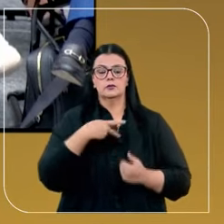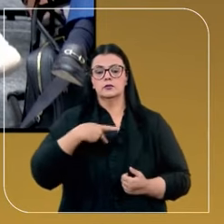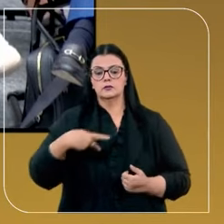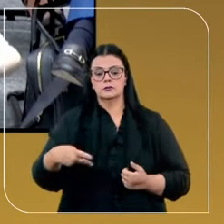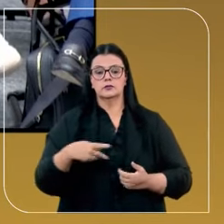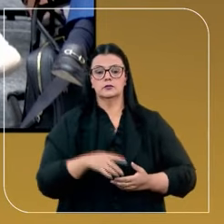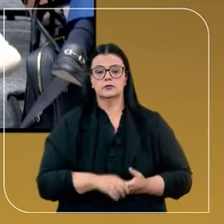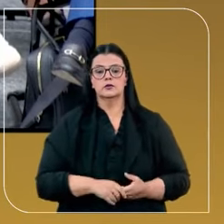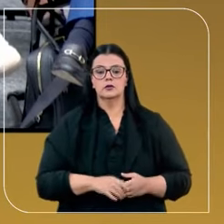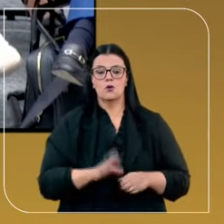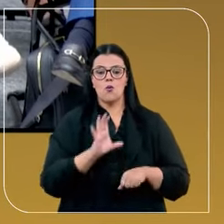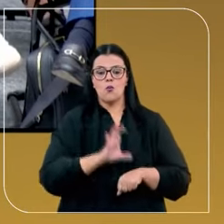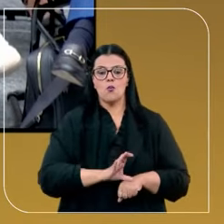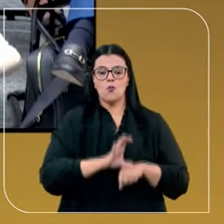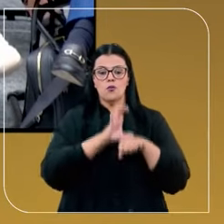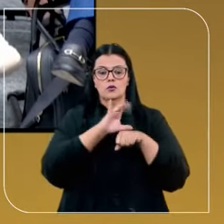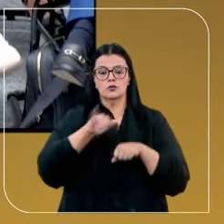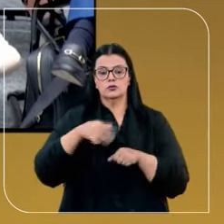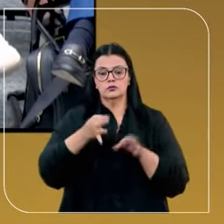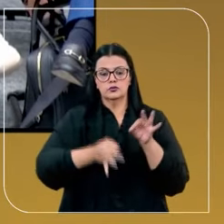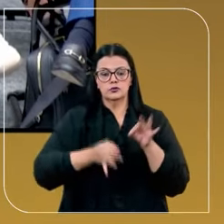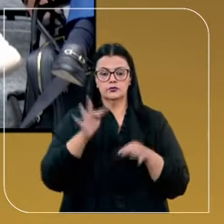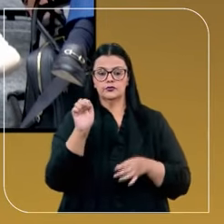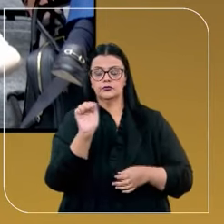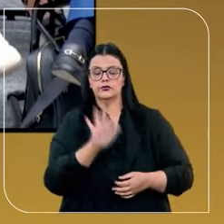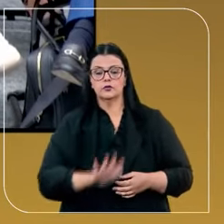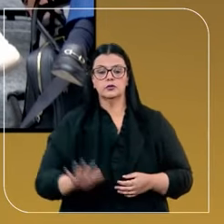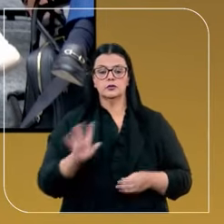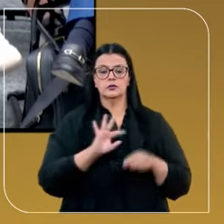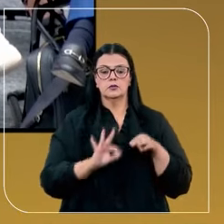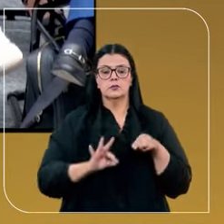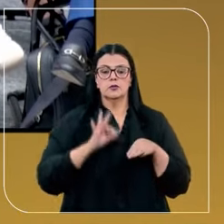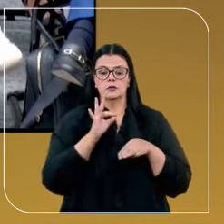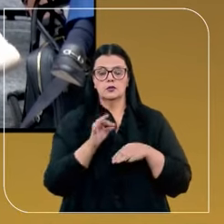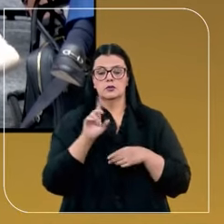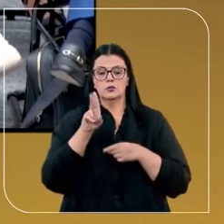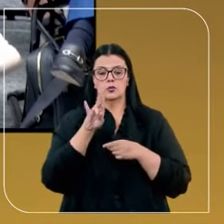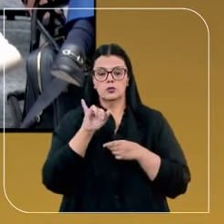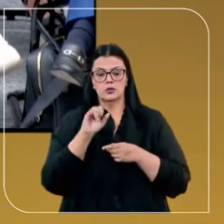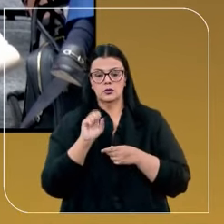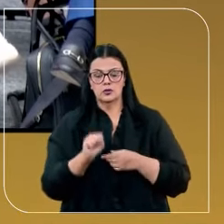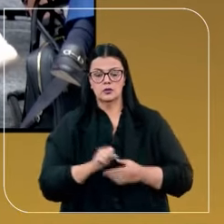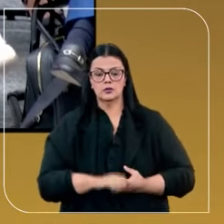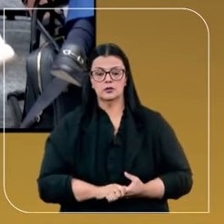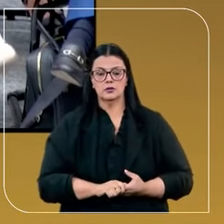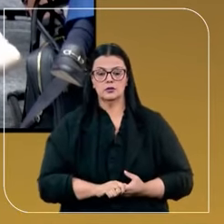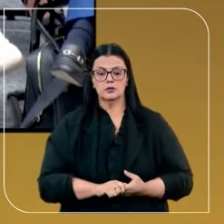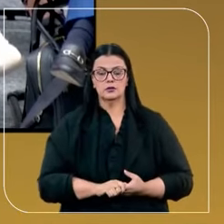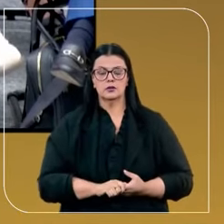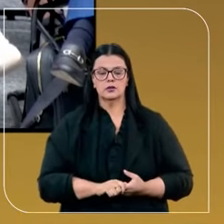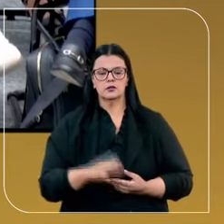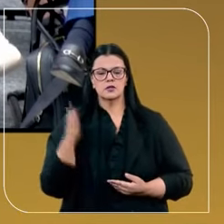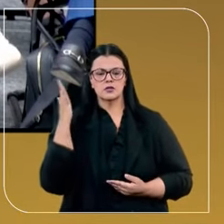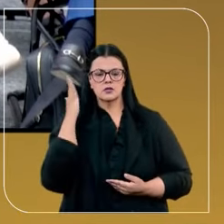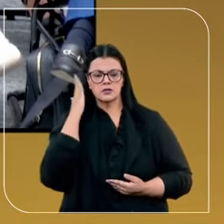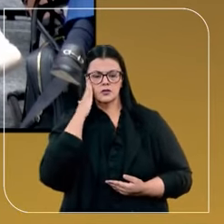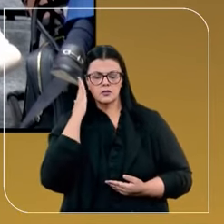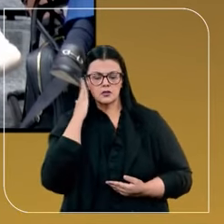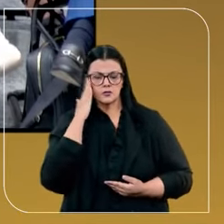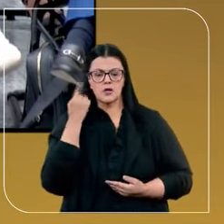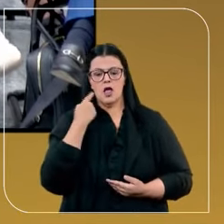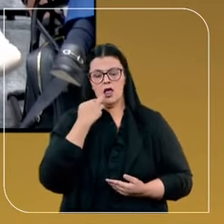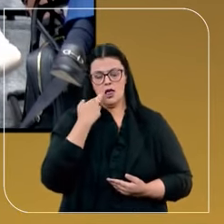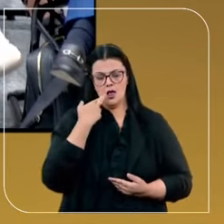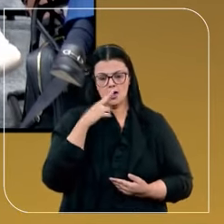do Conselho da Justiça Federal, ministro Luiz Felipe Salomão. Todos sabem, as reclamações são dirigidas a